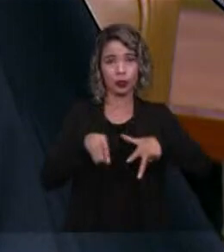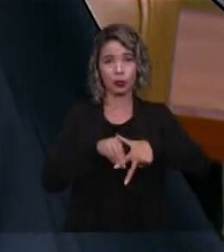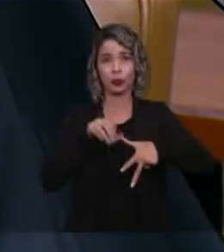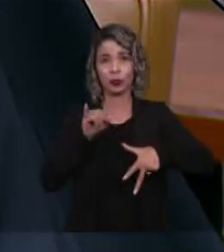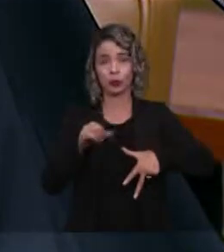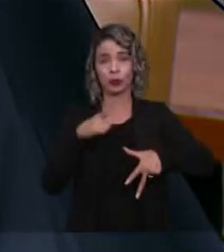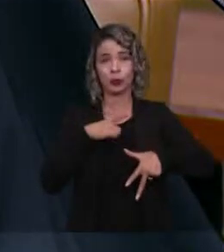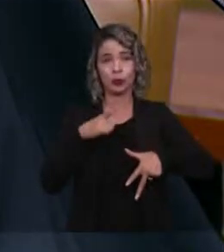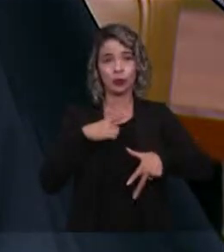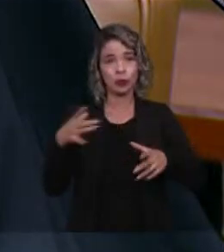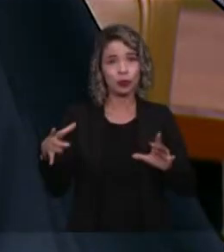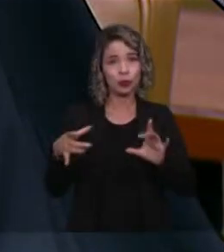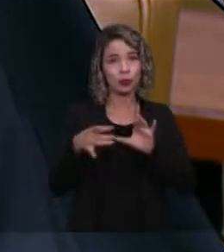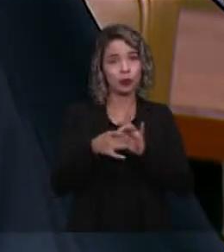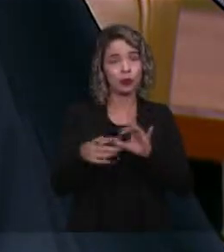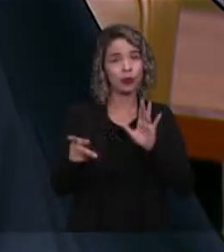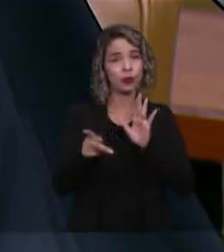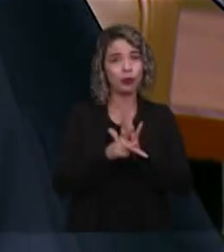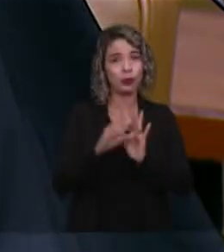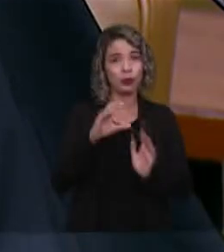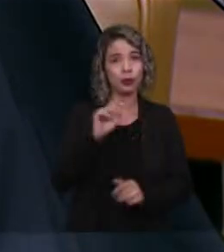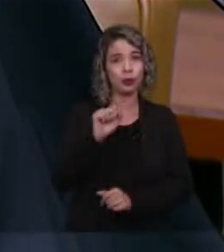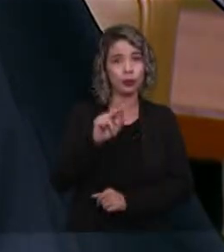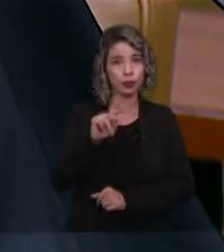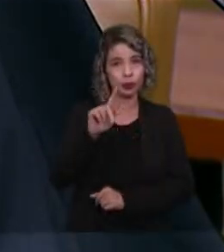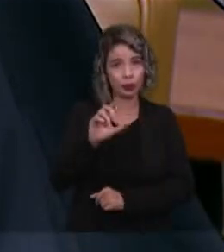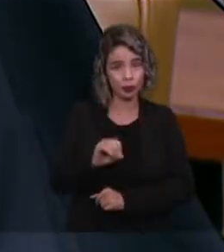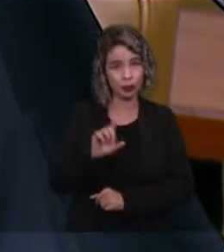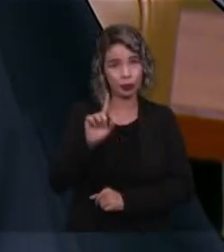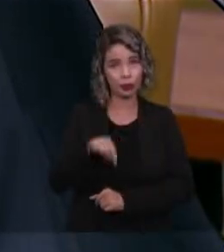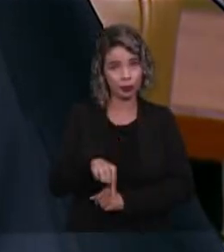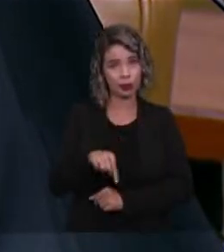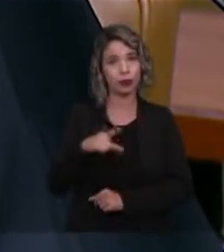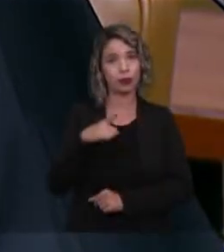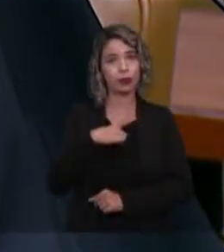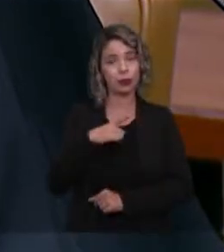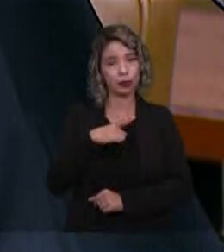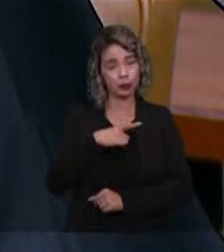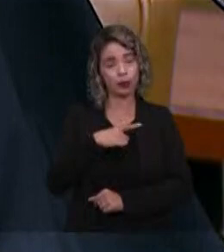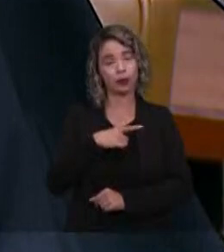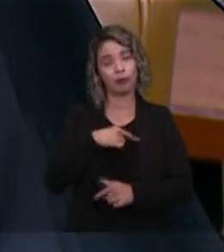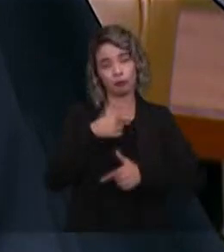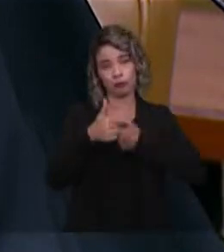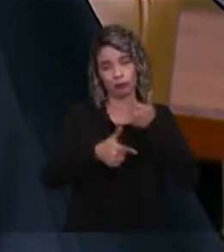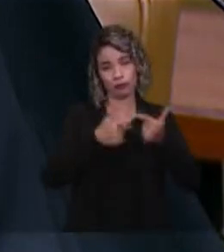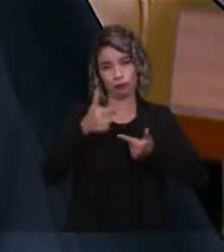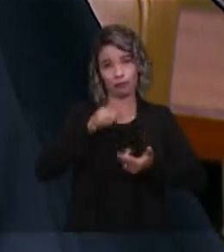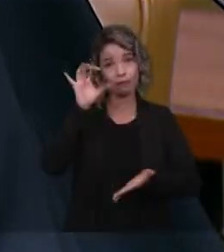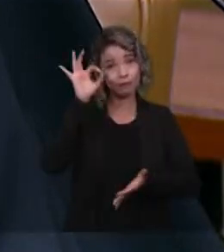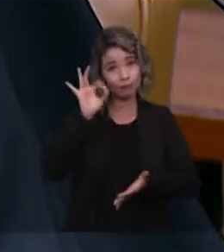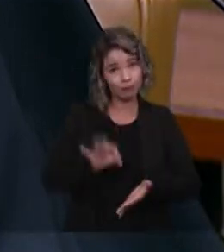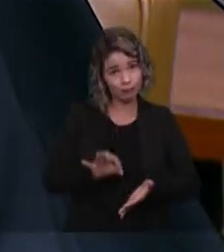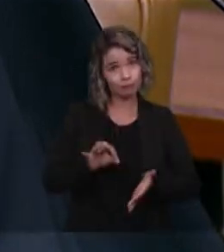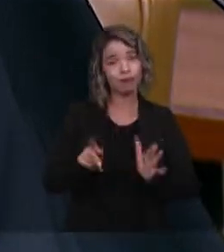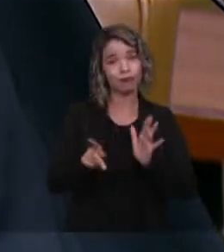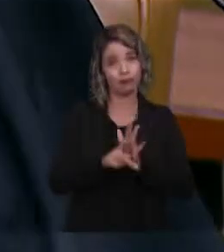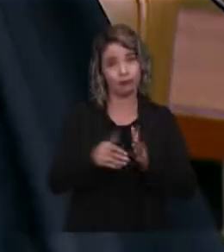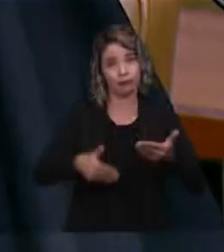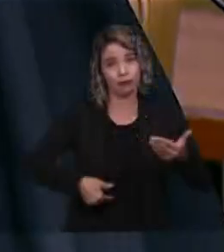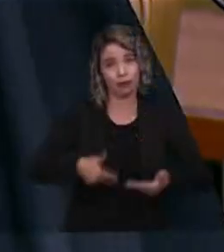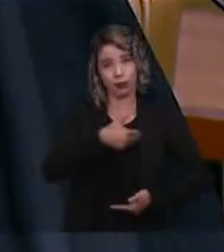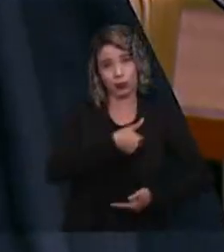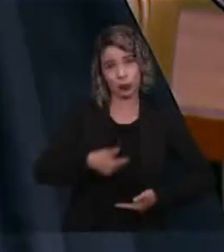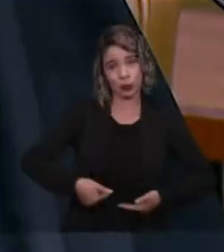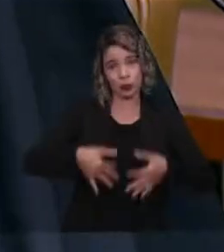a vantagem está combinada com o exercício do cargo, com um ato, ainda que lícito, que foi praticado pelo funcionário público